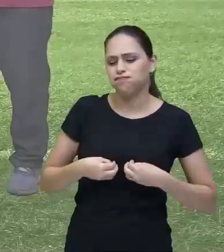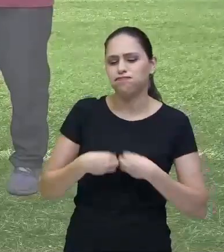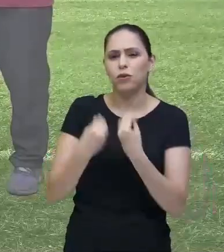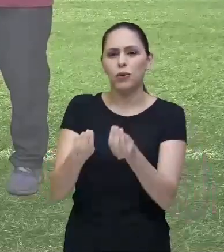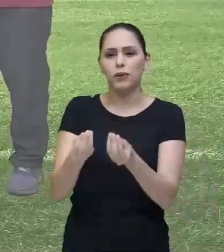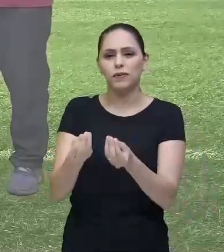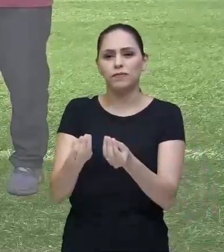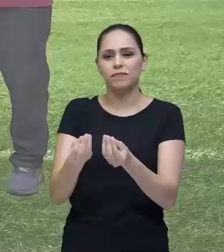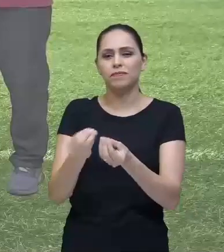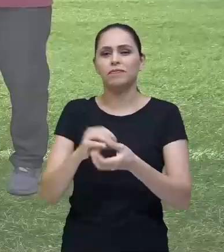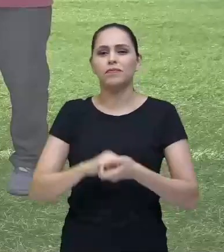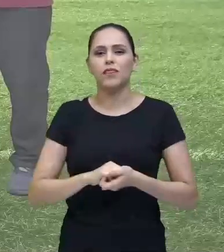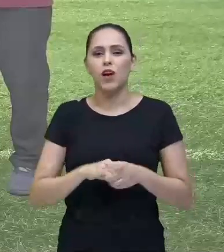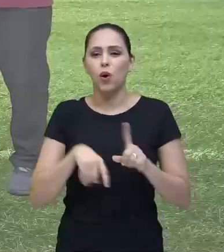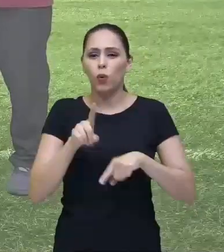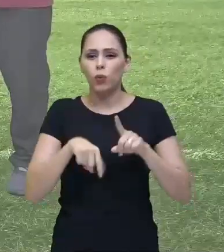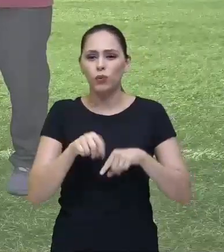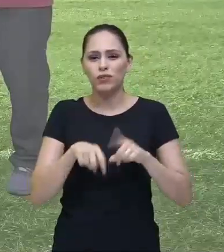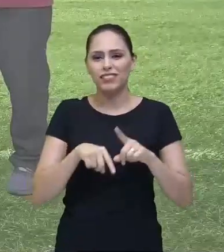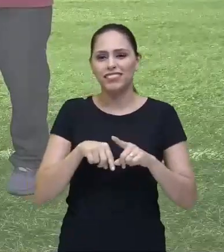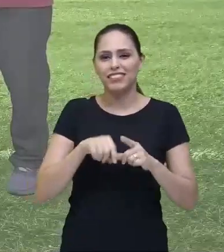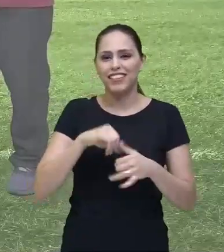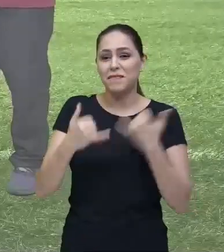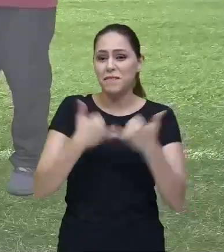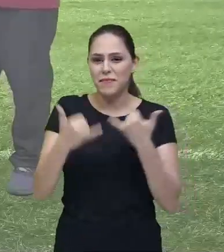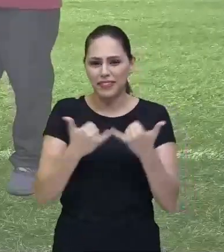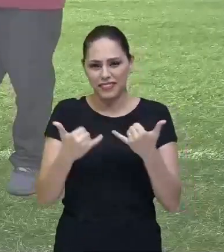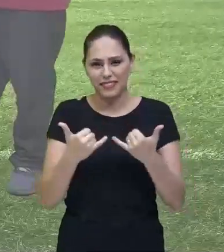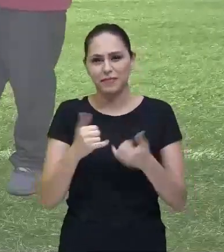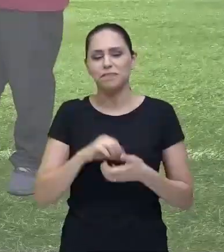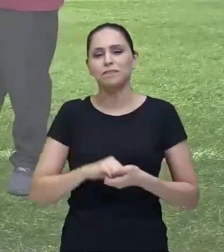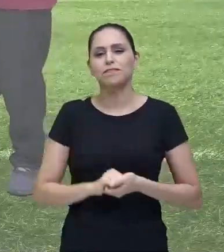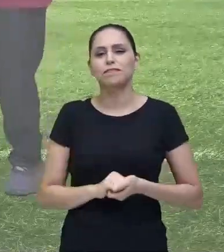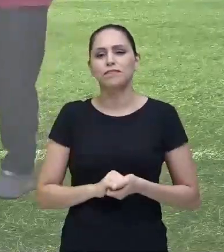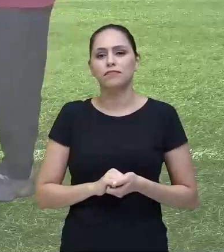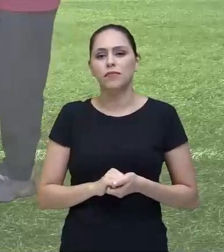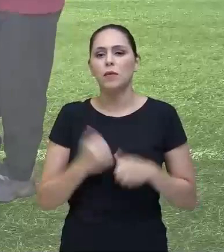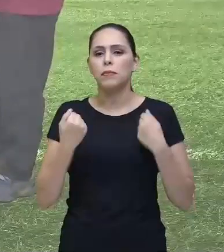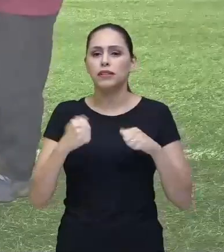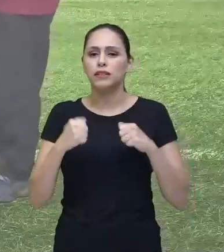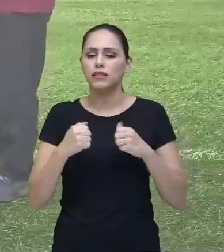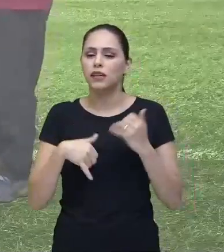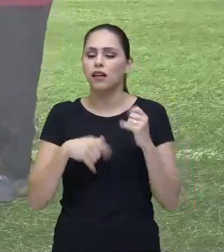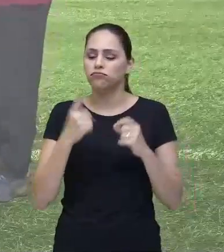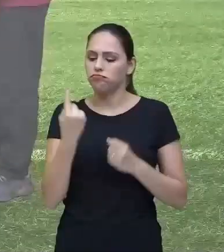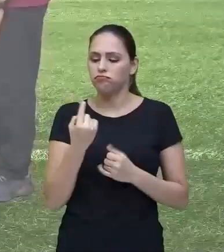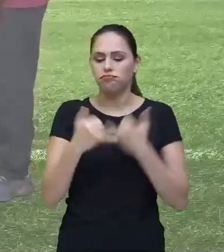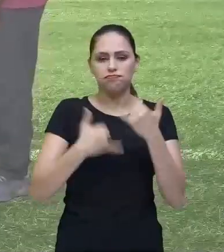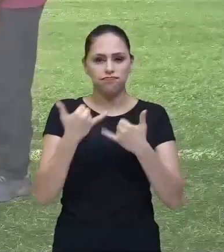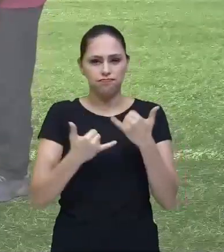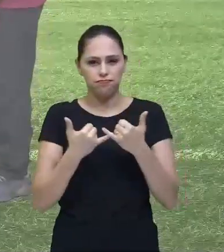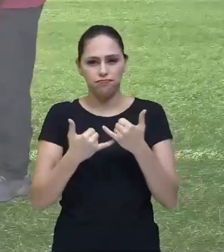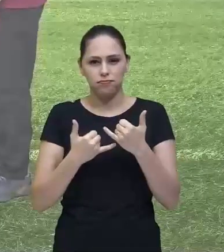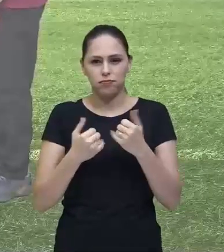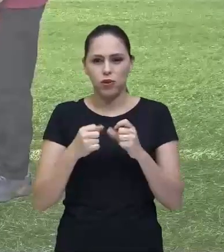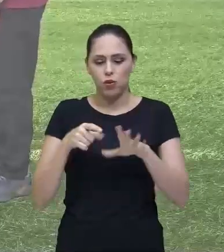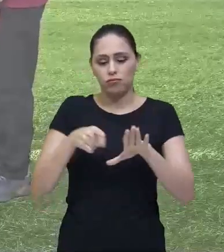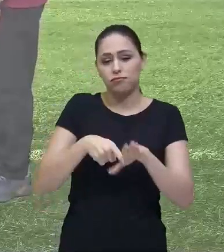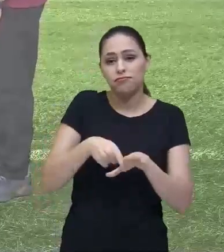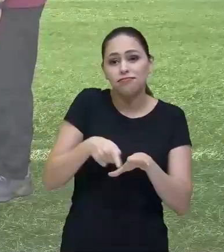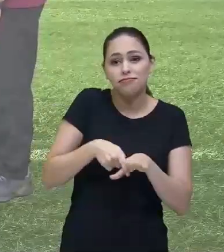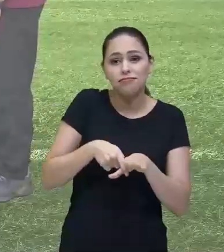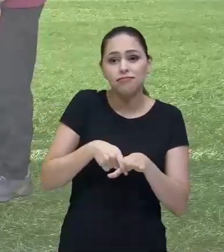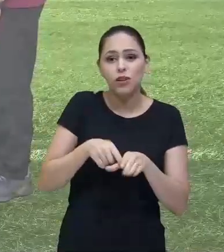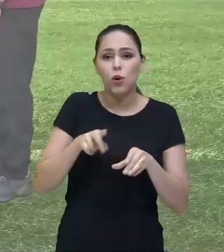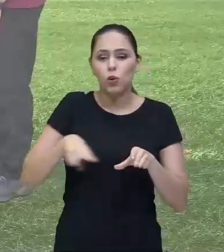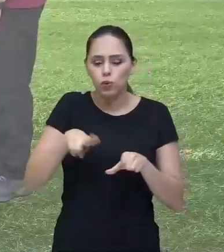arremessar o peso. Aqui a gente vai arremessar o brinquedo. E a gente vai precisar de um brinquedo. Um local, um sapato aqui no lugar do